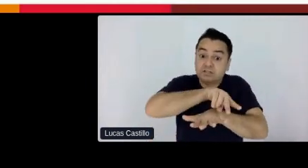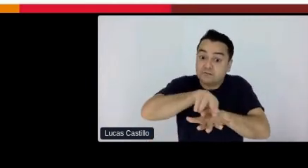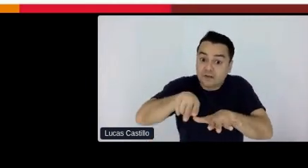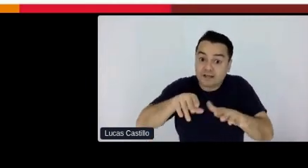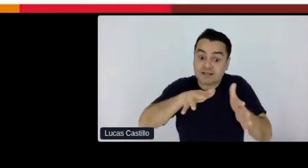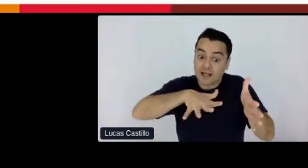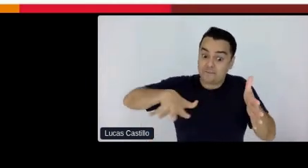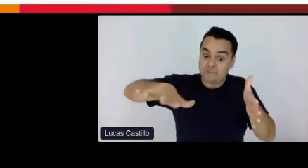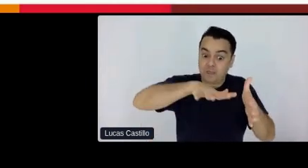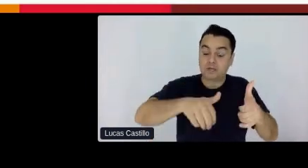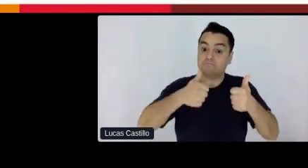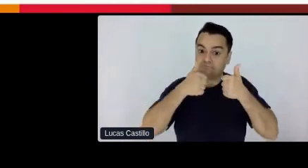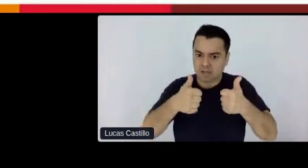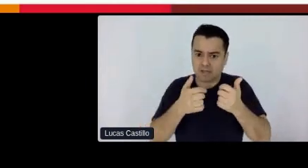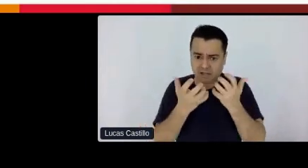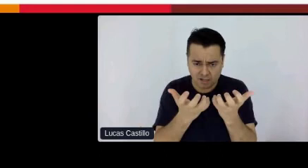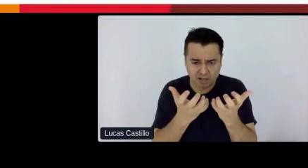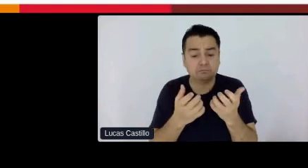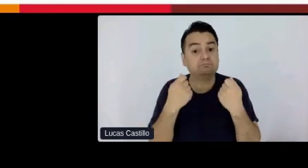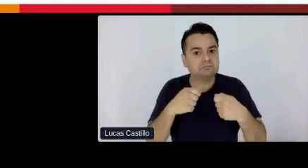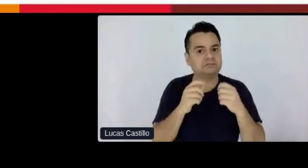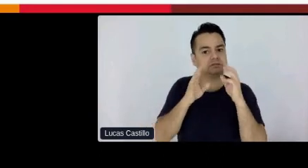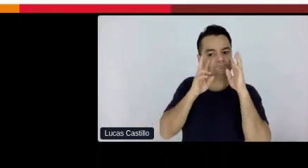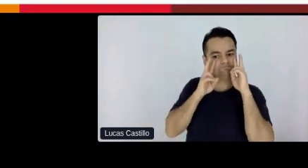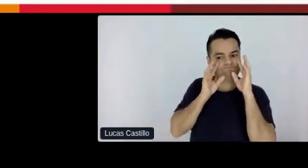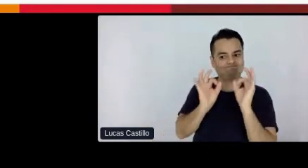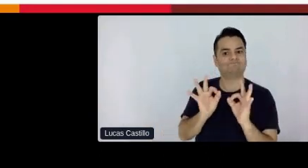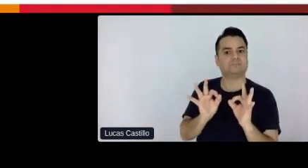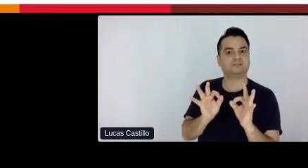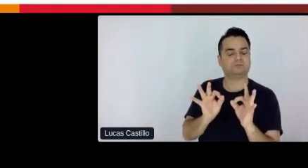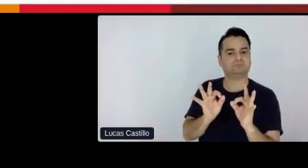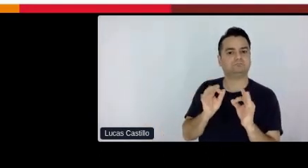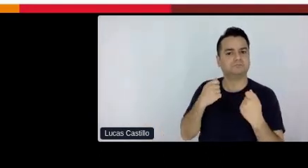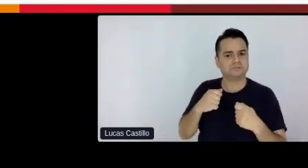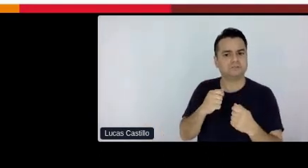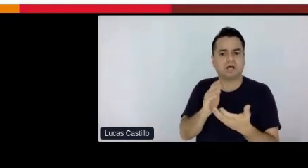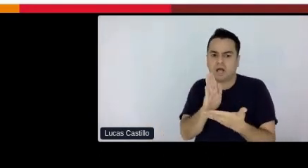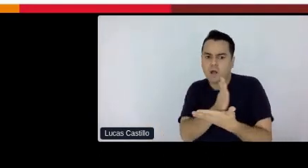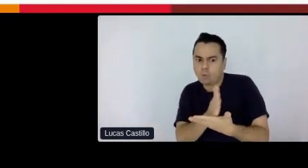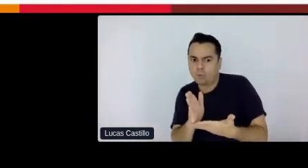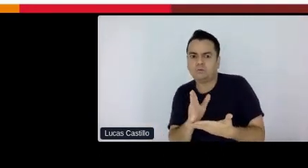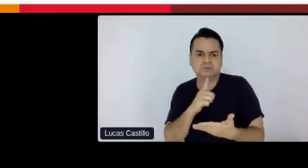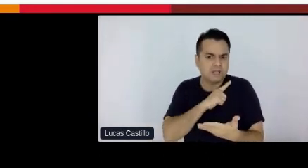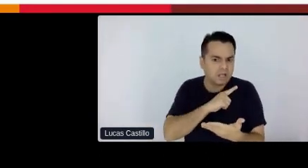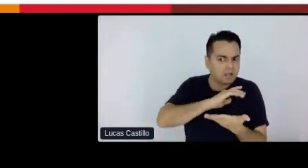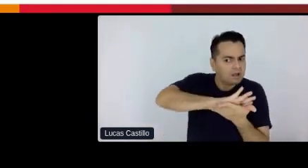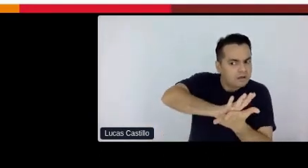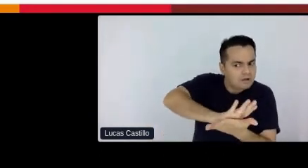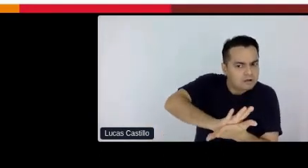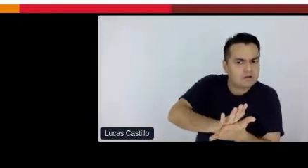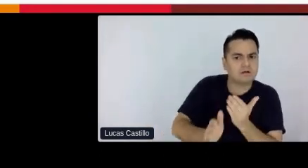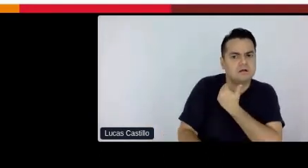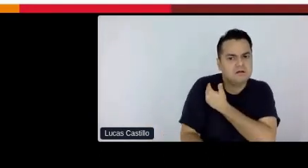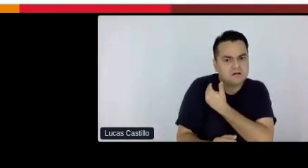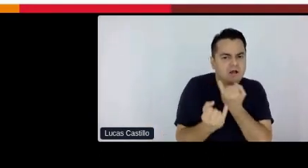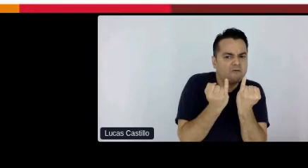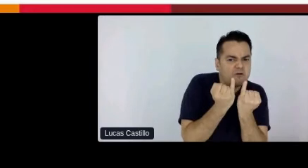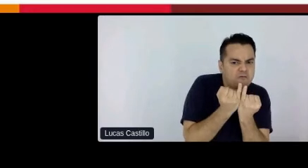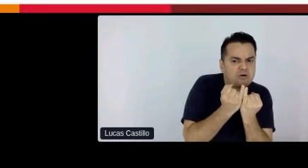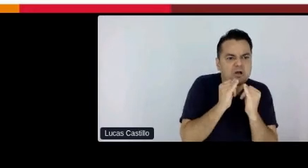tem que ficar prestando muita atenção se isso tem acontecido e procurar uma